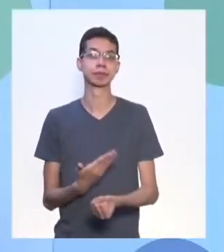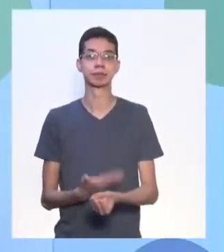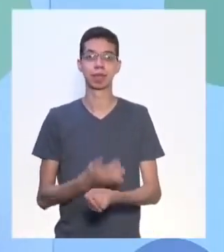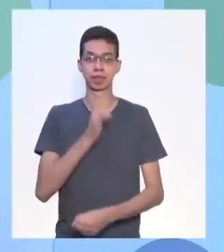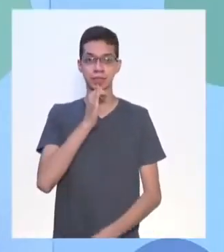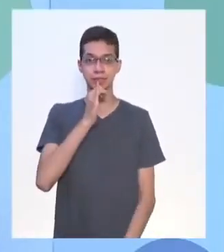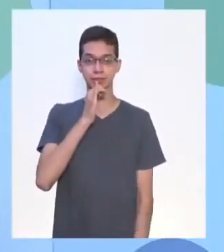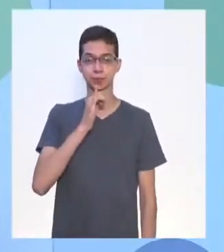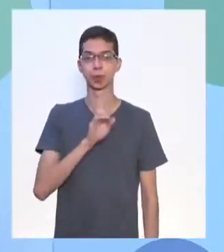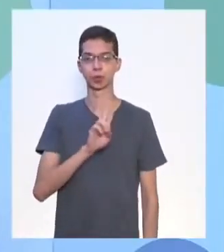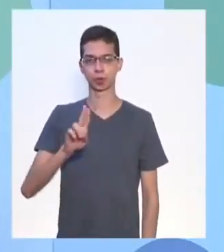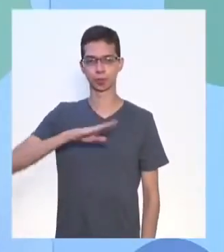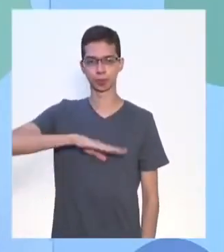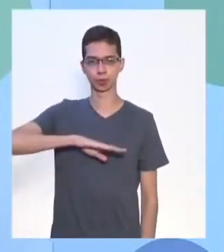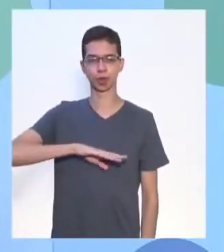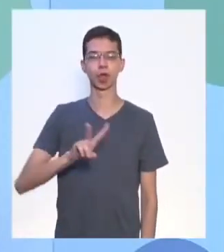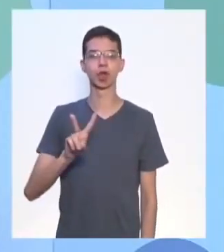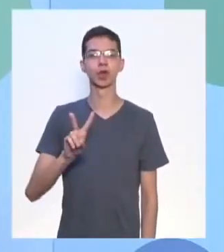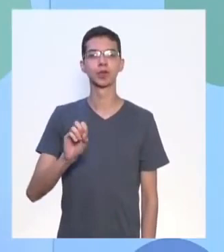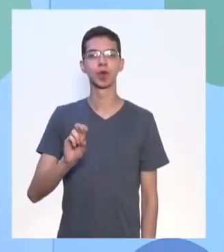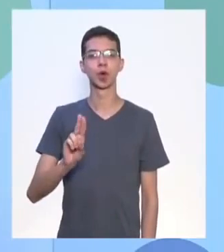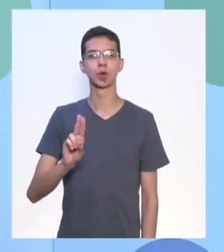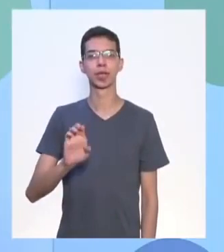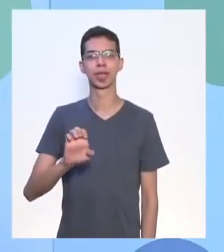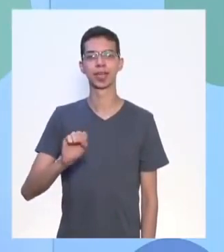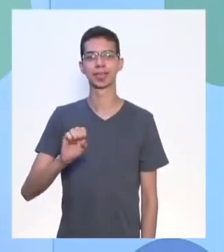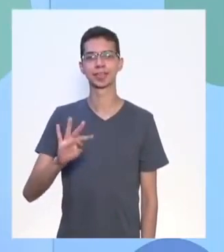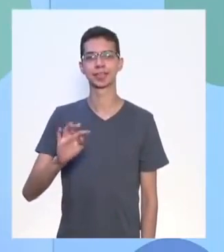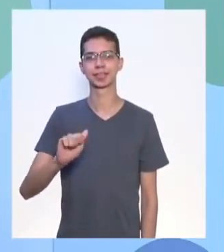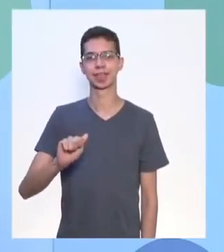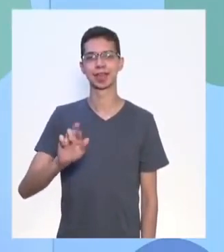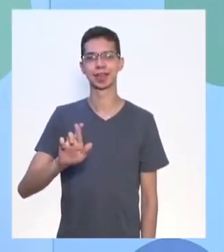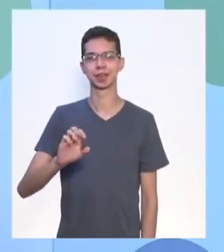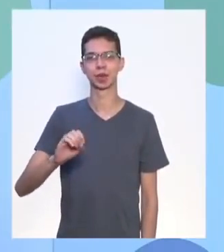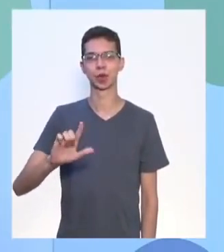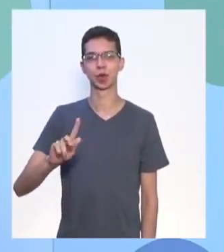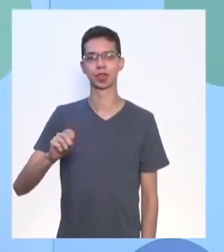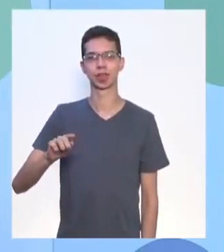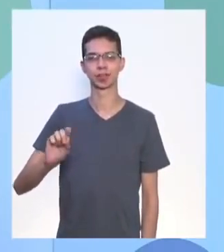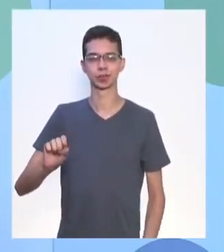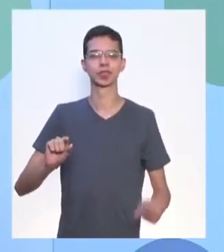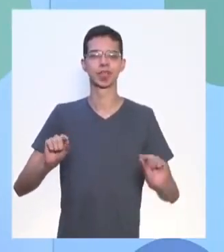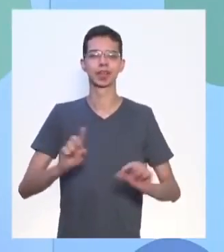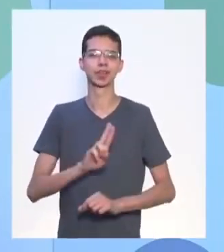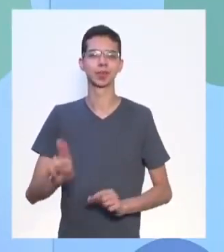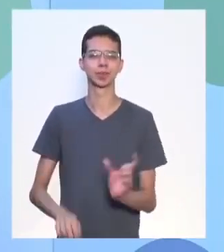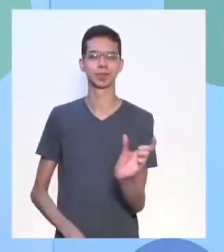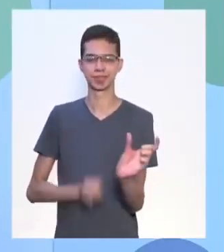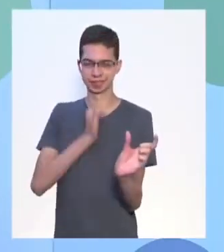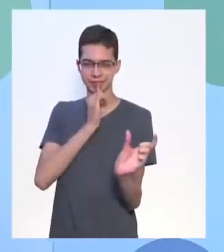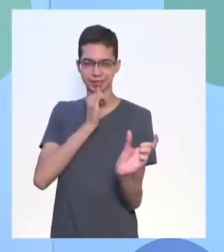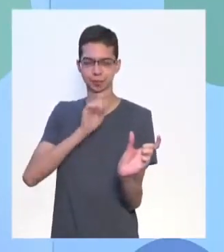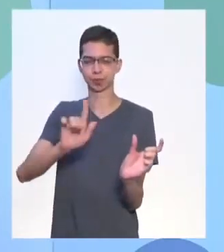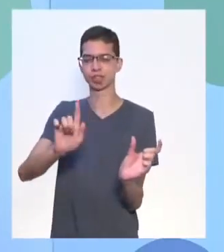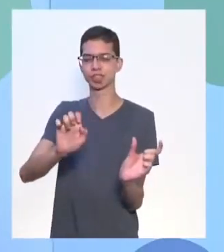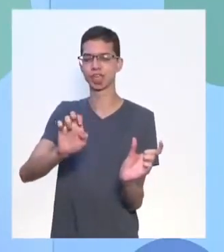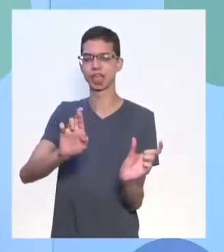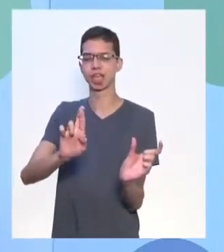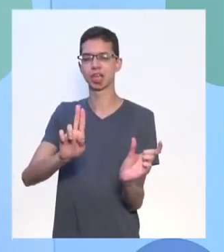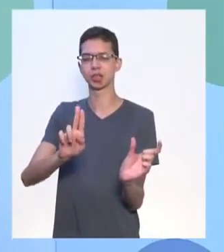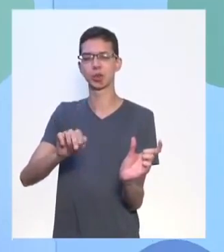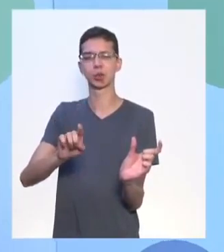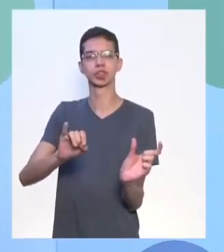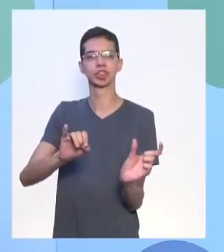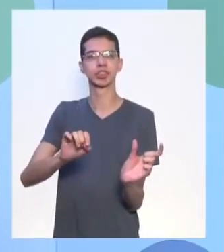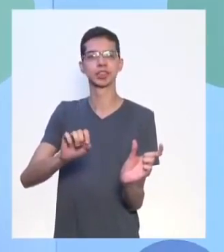estar olhando, com certeza, é uma coisa que a gente tem que prestar atenção. O gerundismo, como a gente trabalha, né, em sala de aula, é quando a